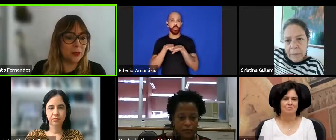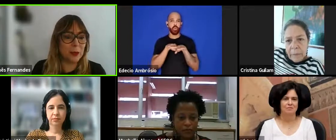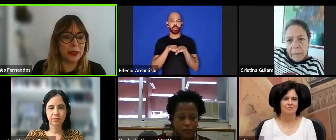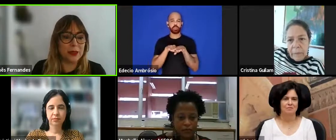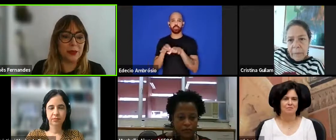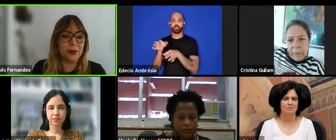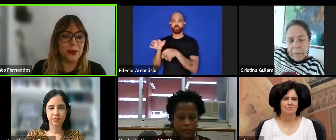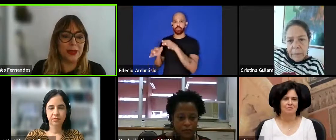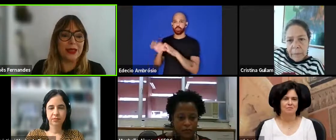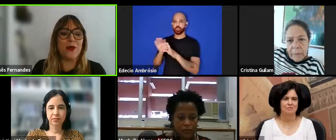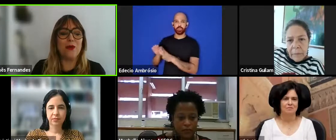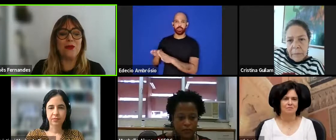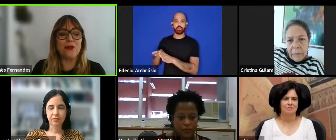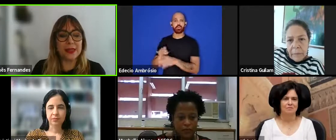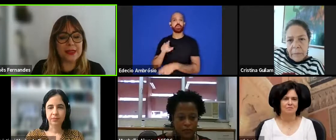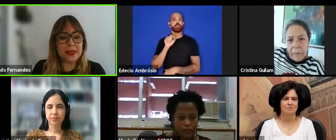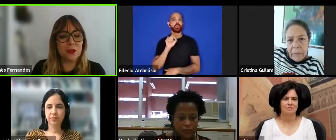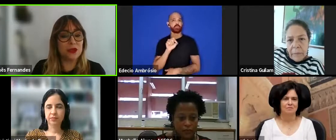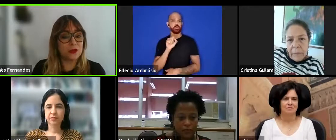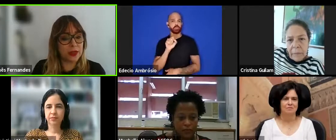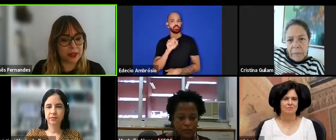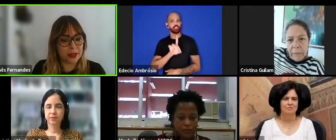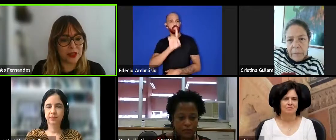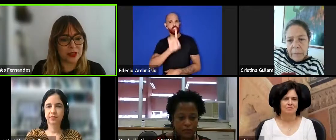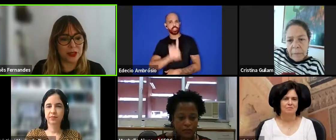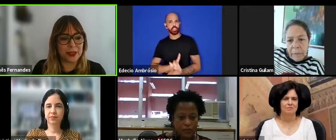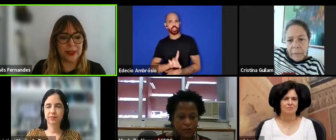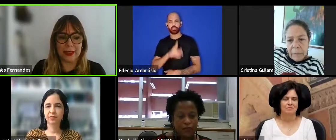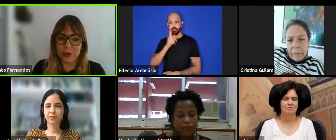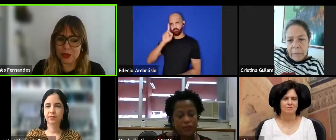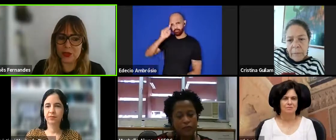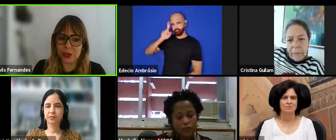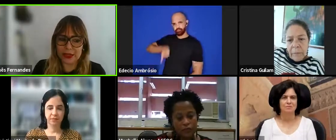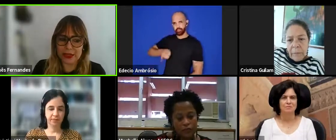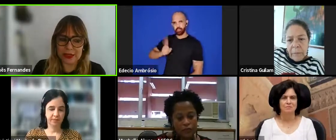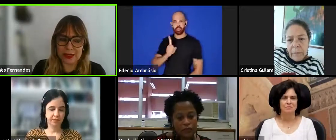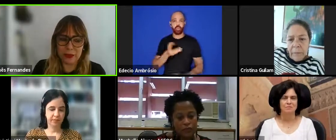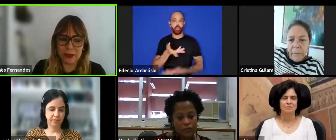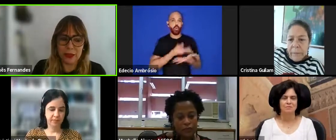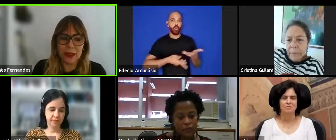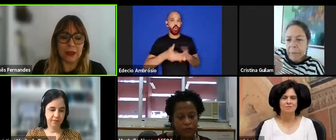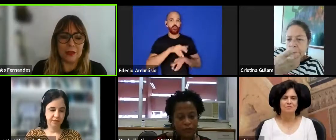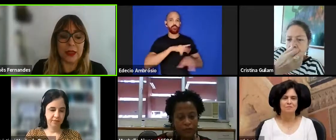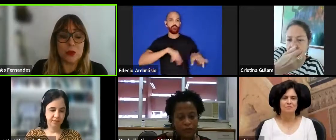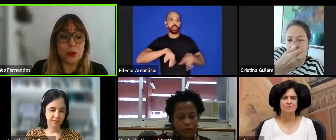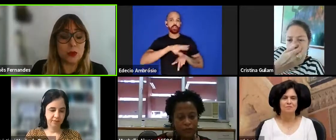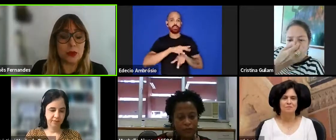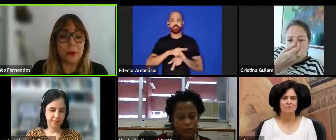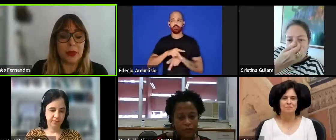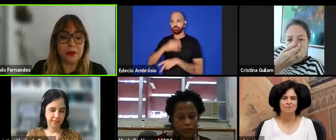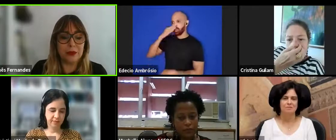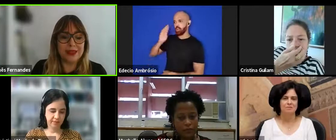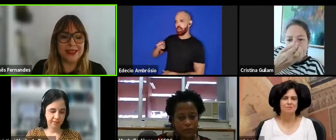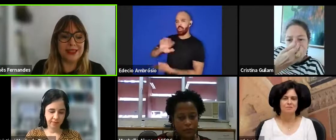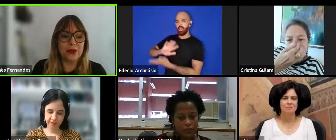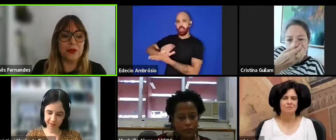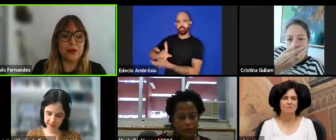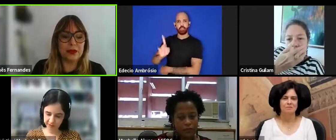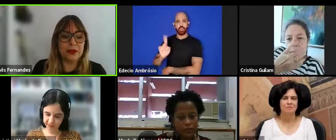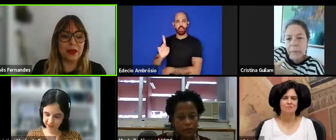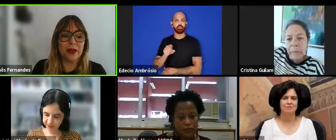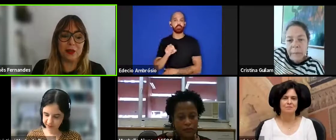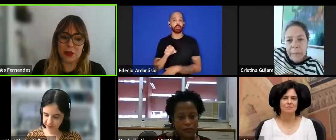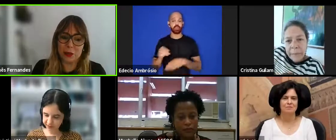direito e não do arbítrio, da convivência com o diferente e não de sua negação, não temos outro caminho